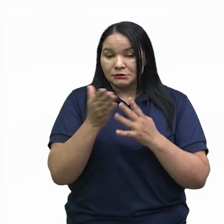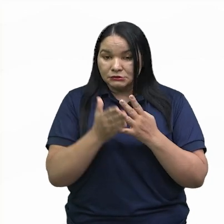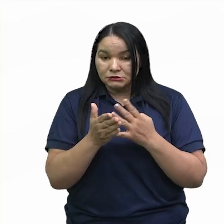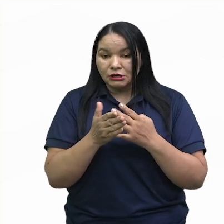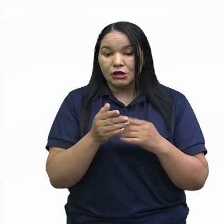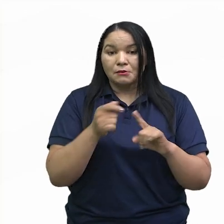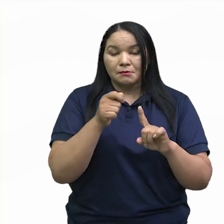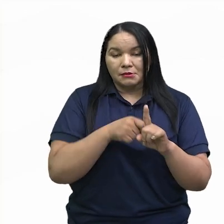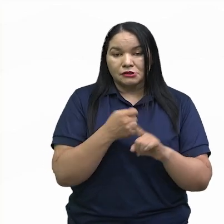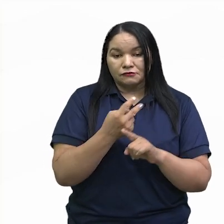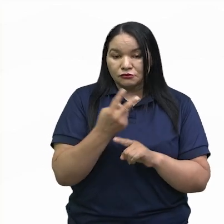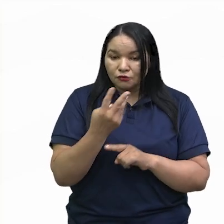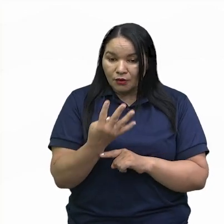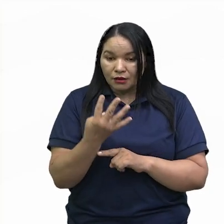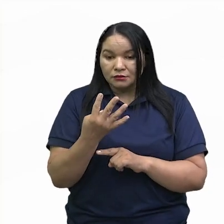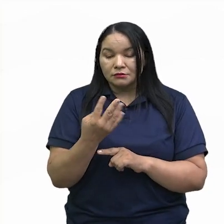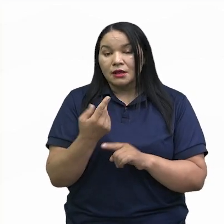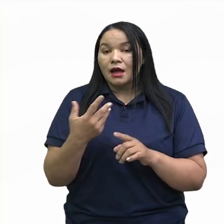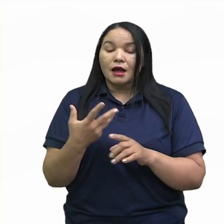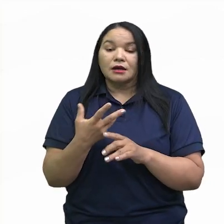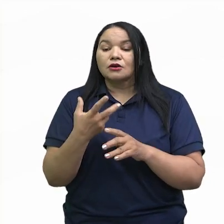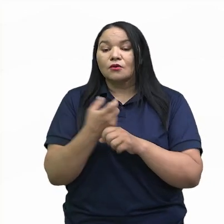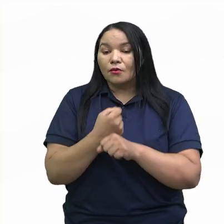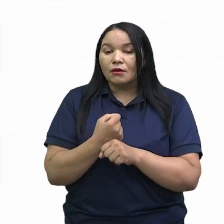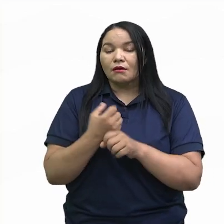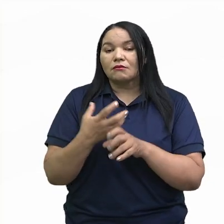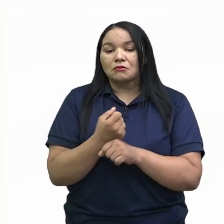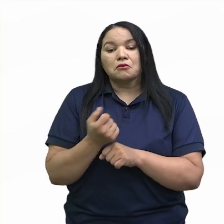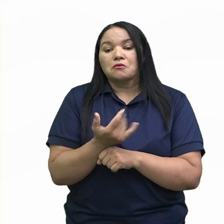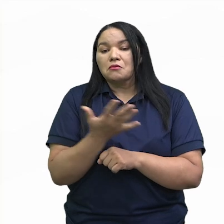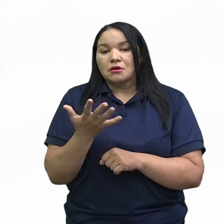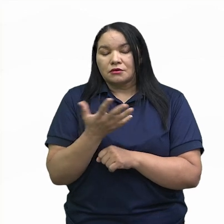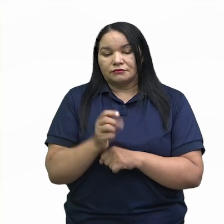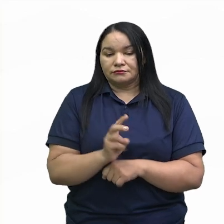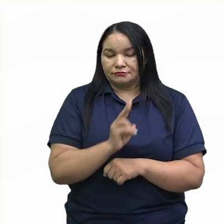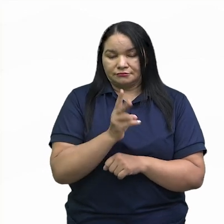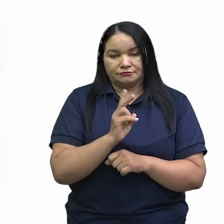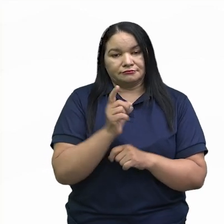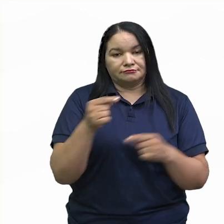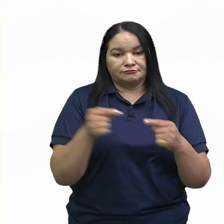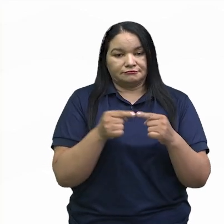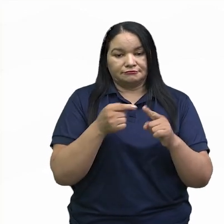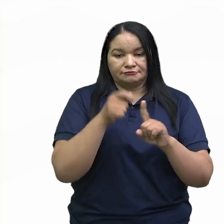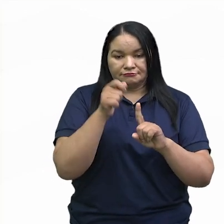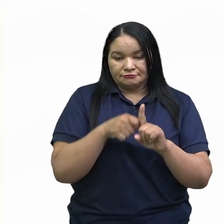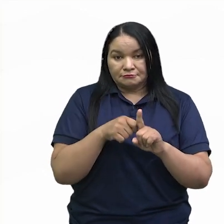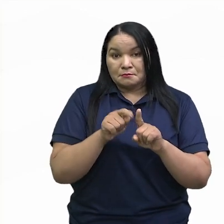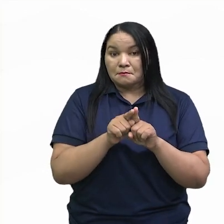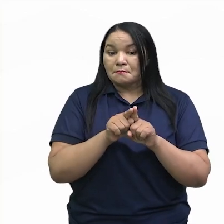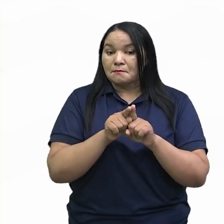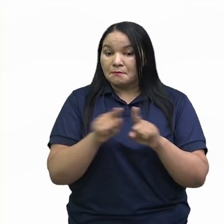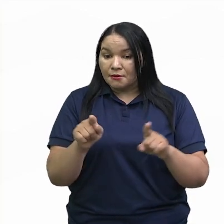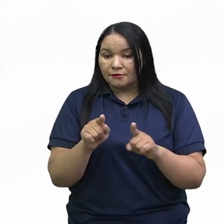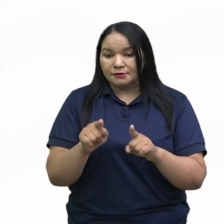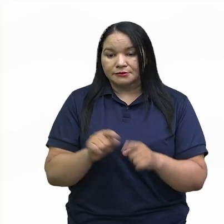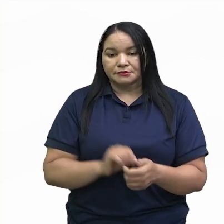24 meses, o número utilizado a fazer o cálculo é você colocar o valor em mês. Mas,